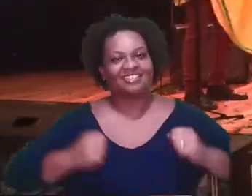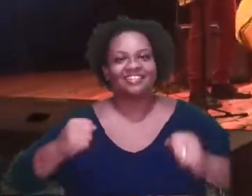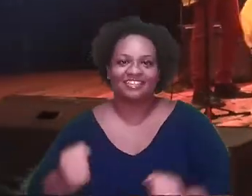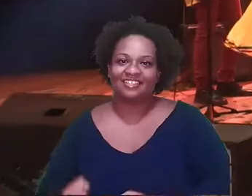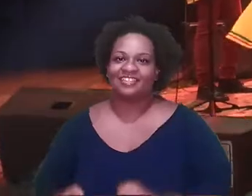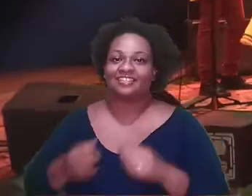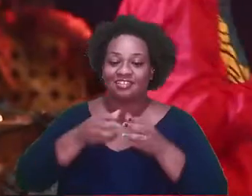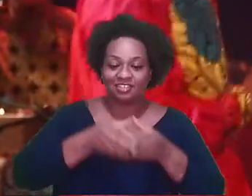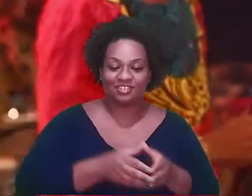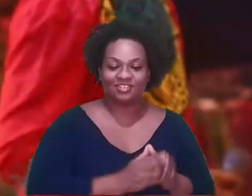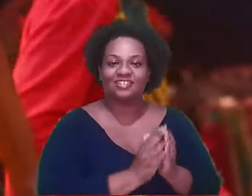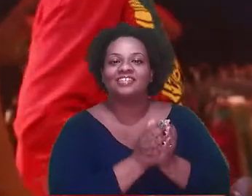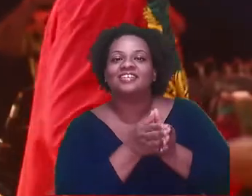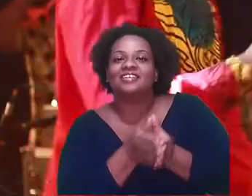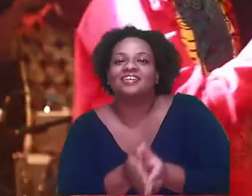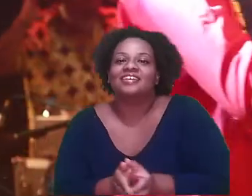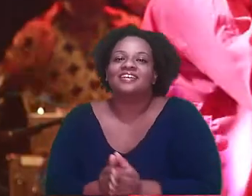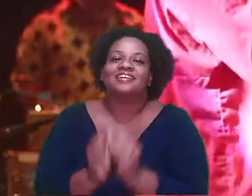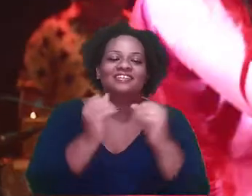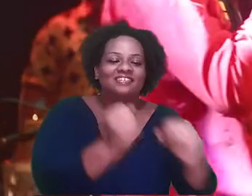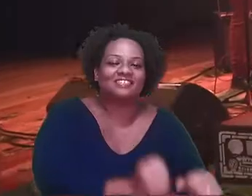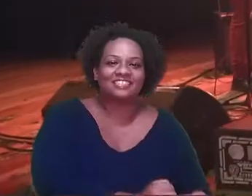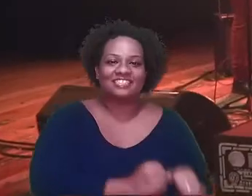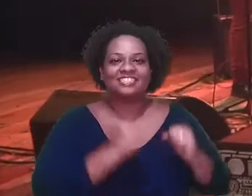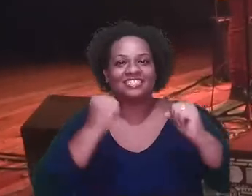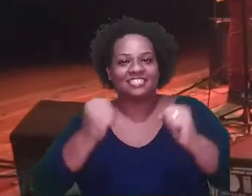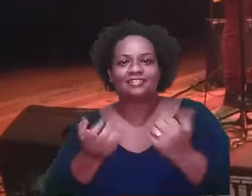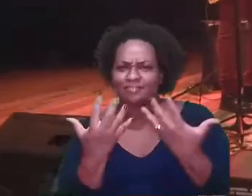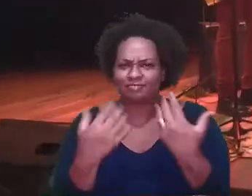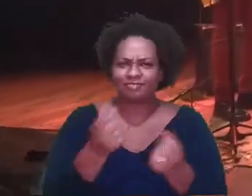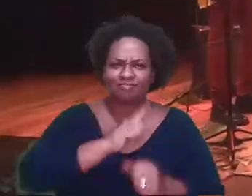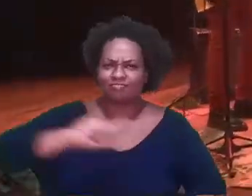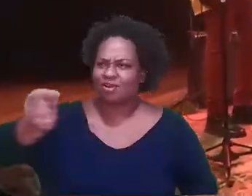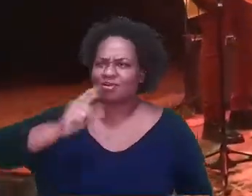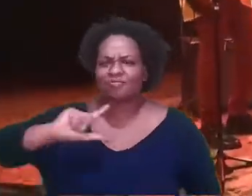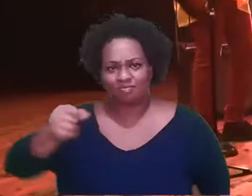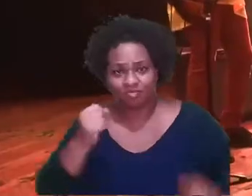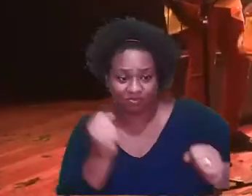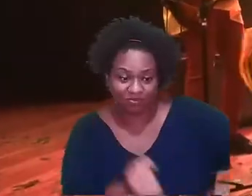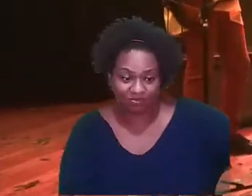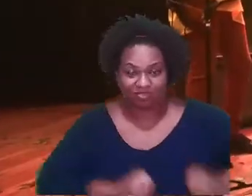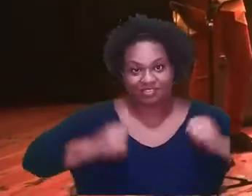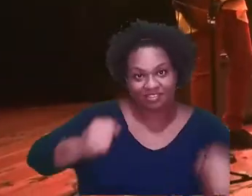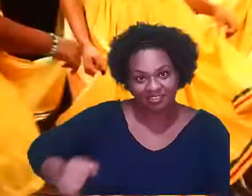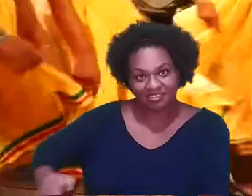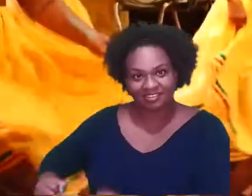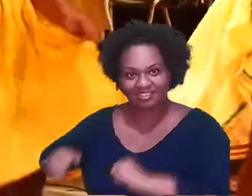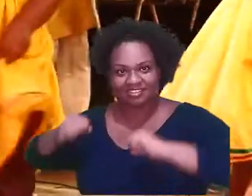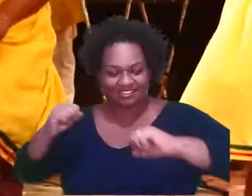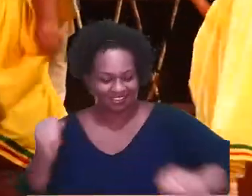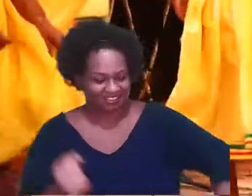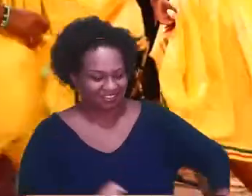Vamos embora, Zé Reis, volta a jangada no mar. E vamos embora, Zé Reis, volta a jangada no mar.